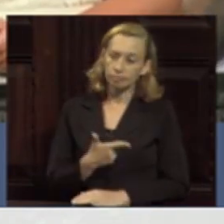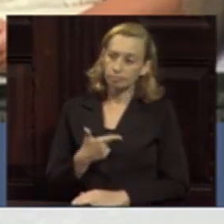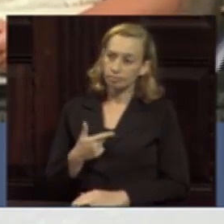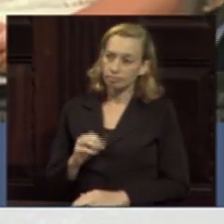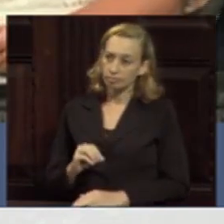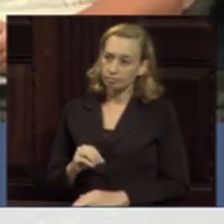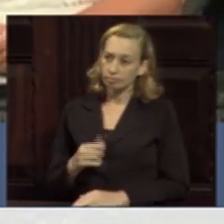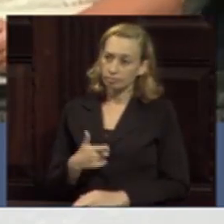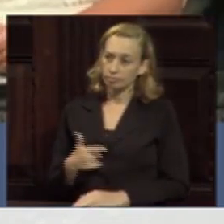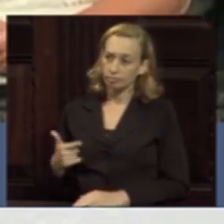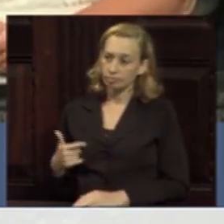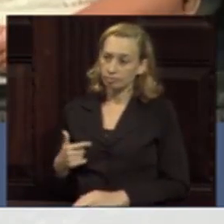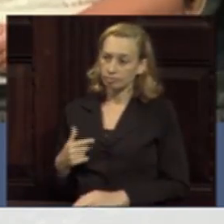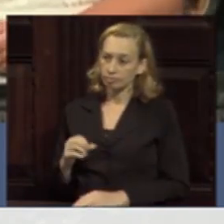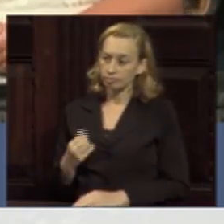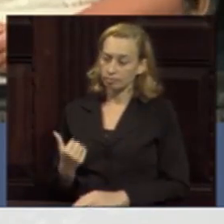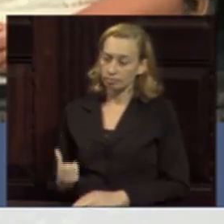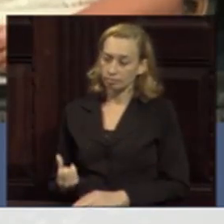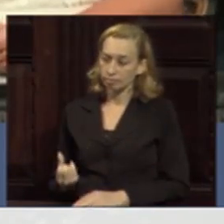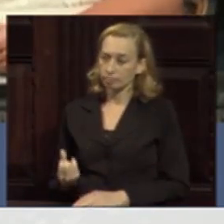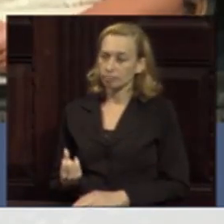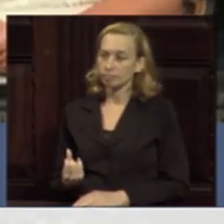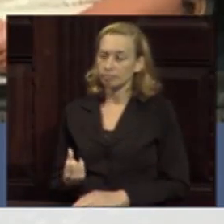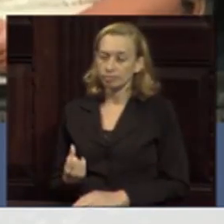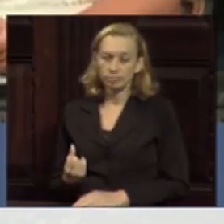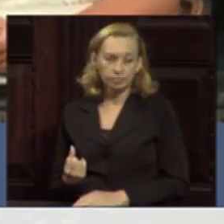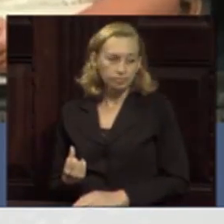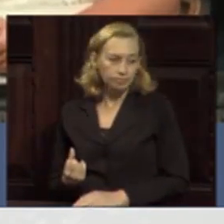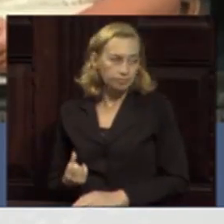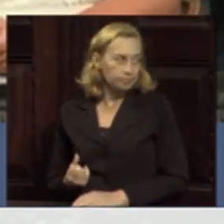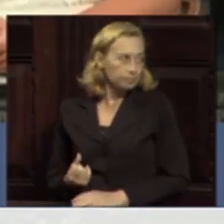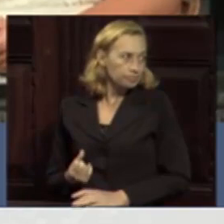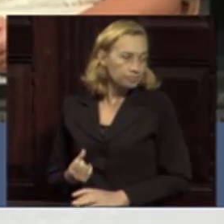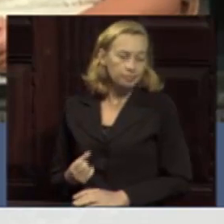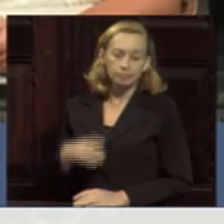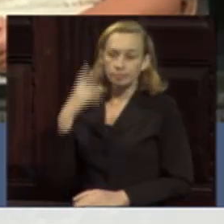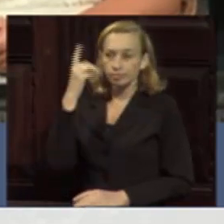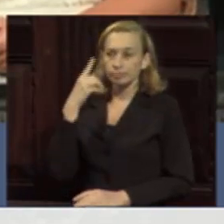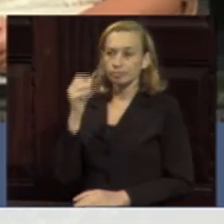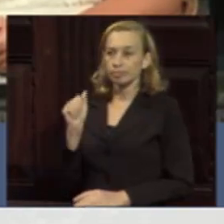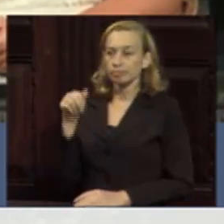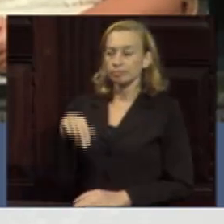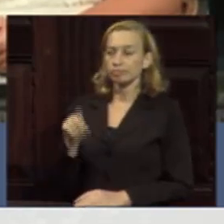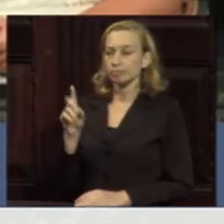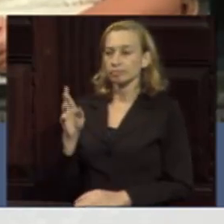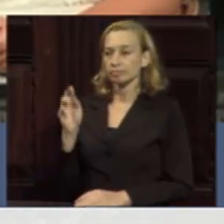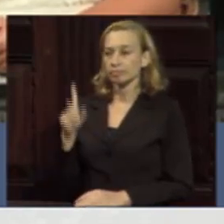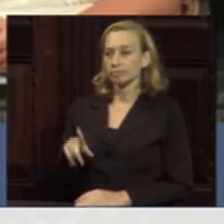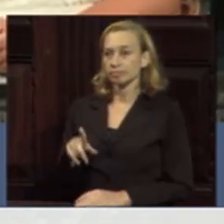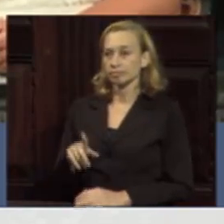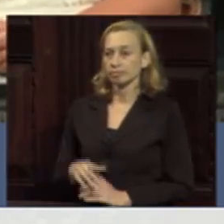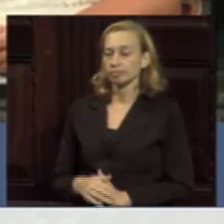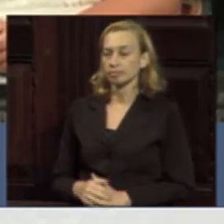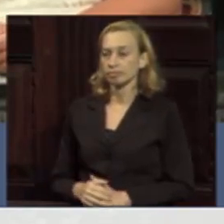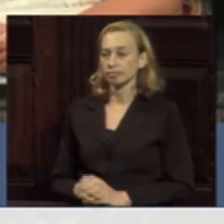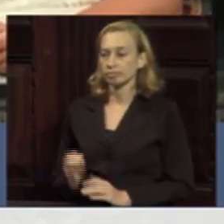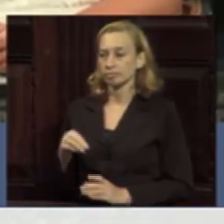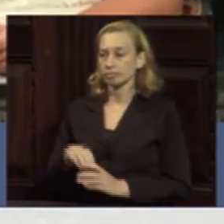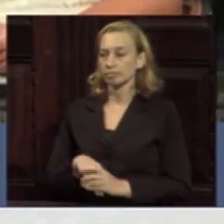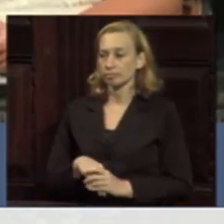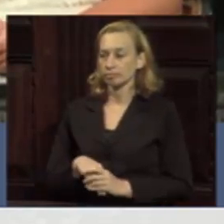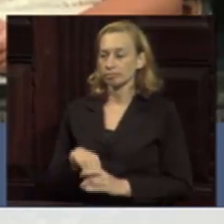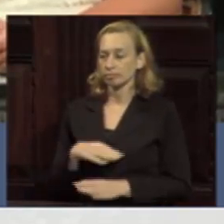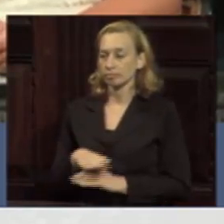2062-2016, de acordo com o parágrafo 1º do artigo 47 do regimento interno. De autoria, deputado André Lazzaroni. Em